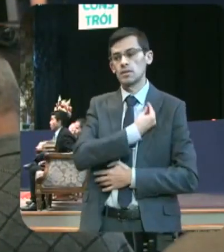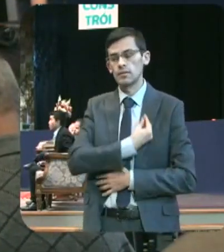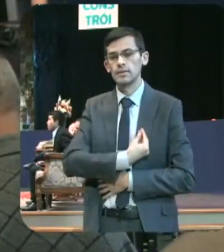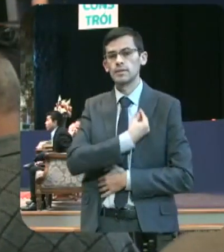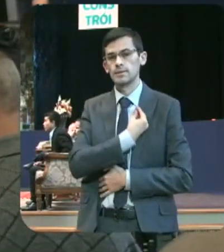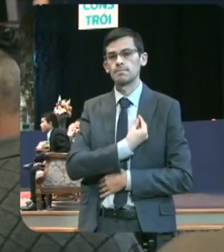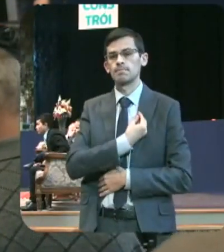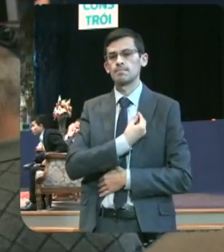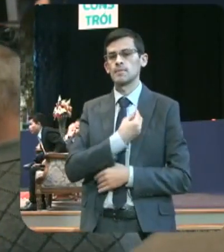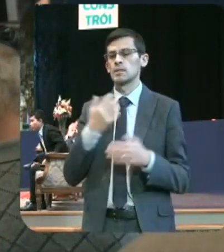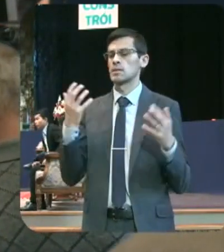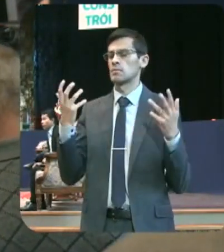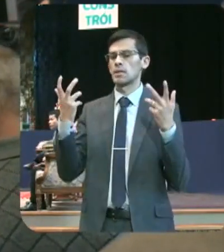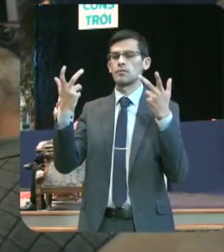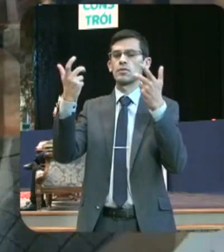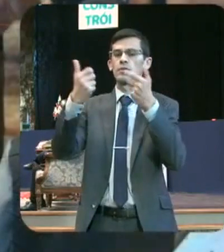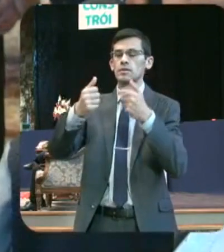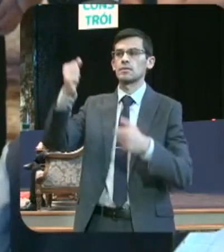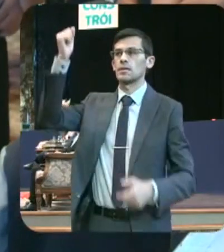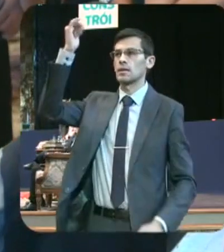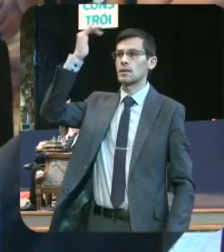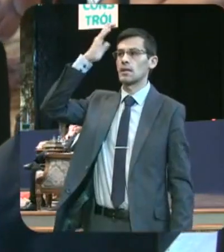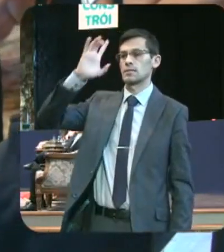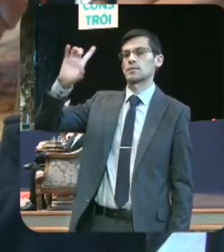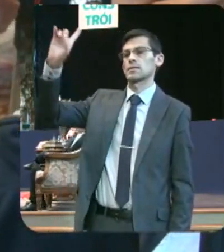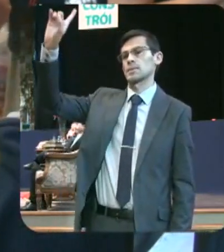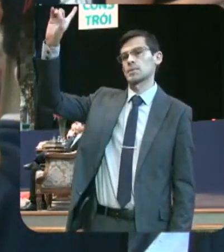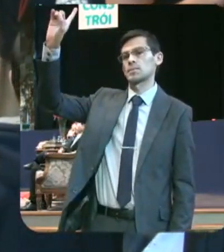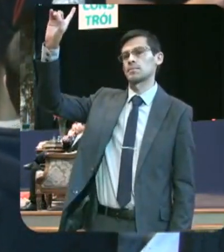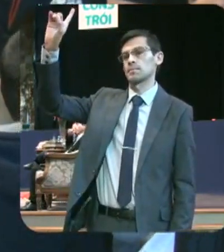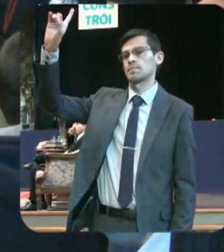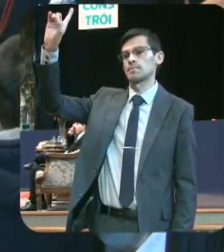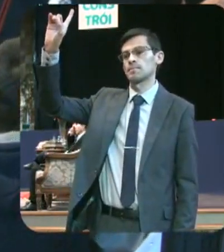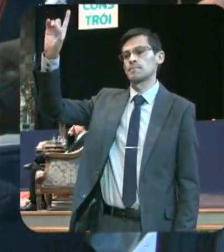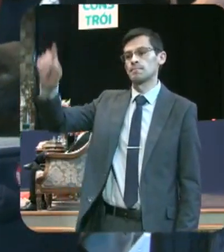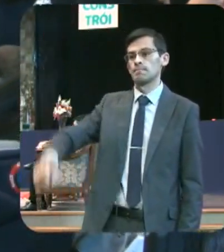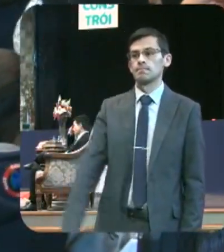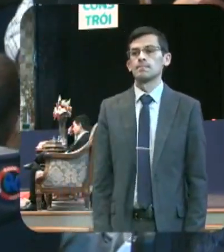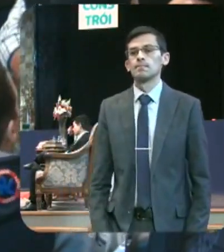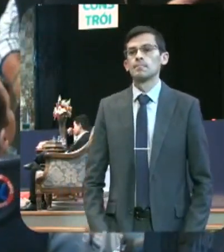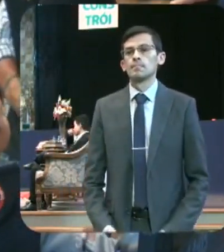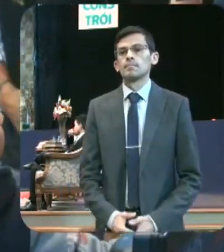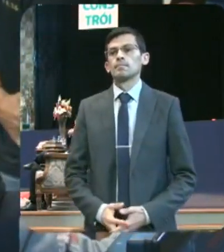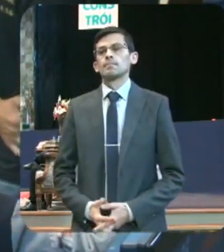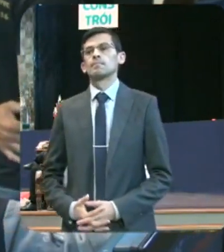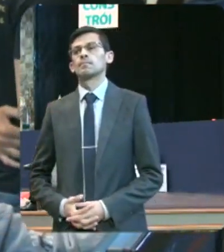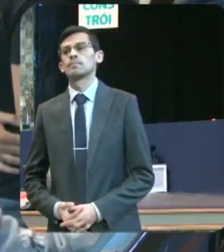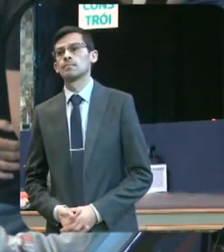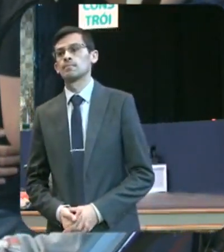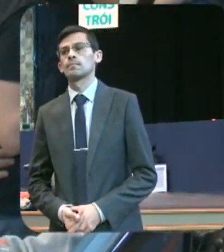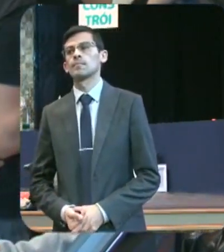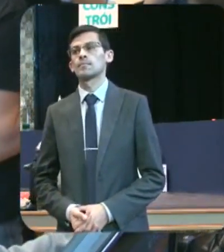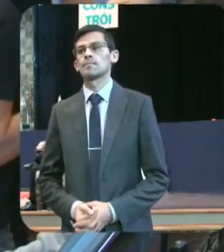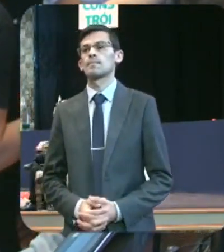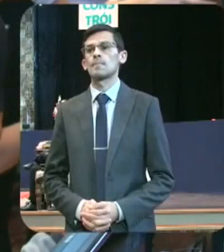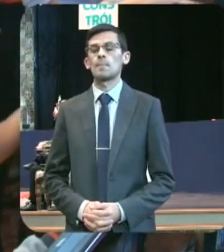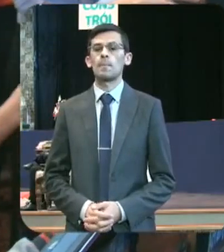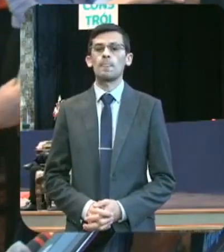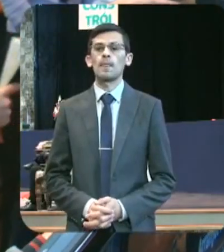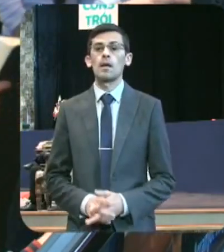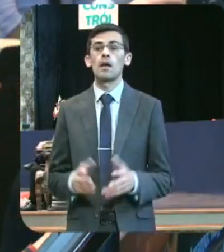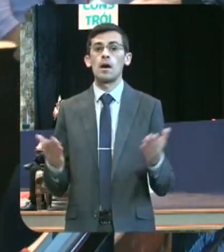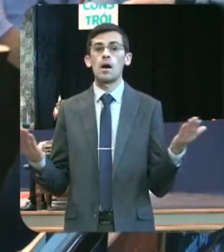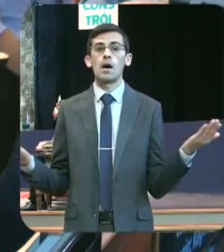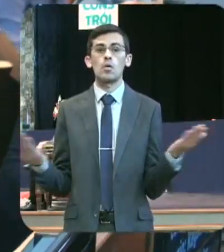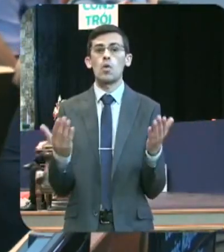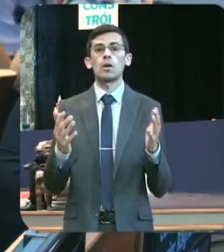a coisa tremenda da graça de Deus, tremenda. Isso, pode vir, você que está vindo, venha. Agora